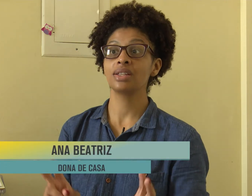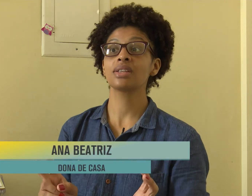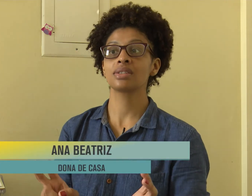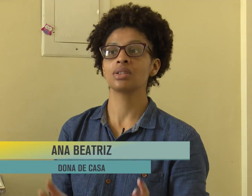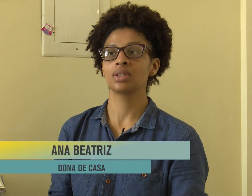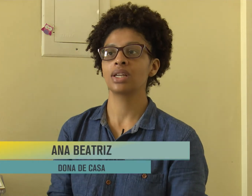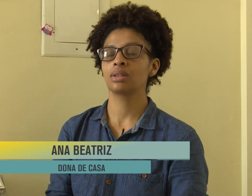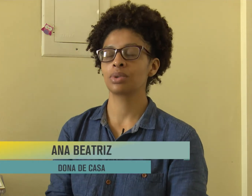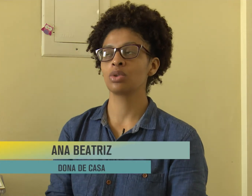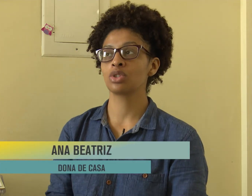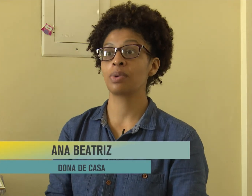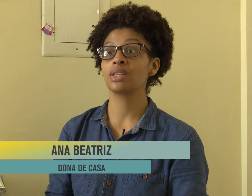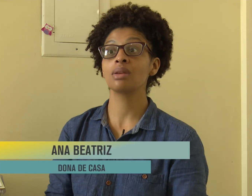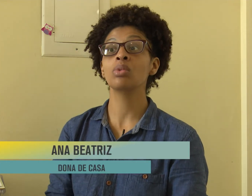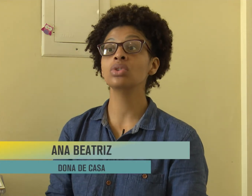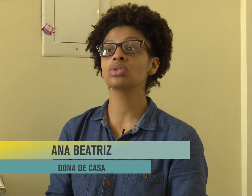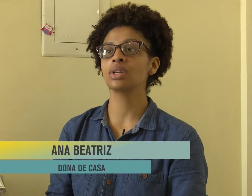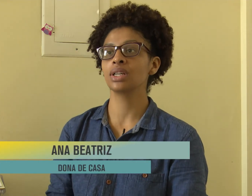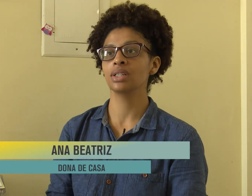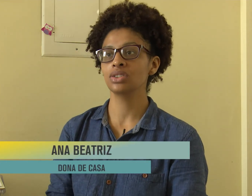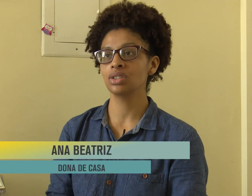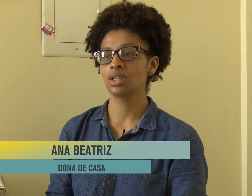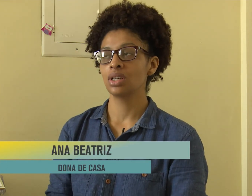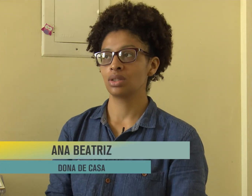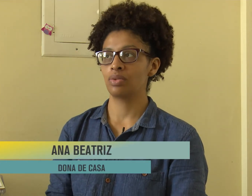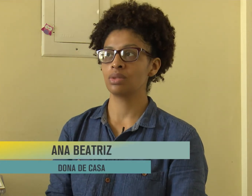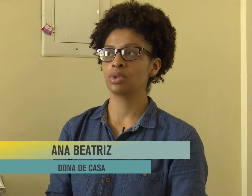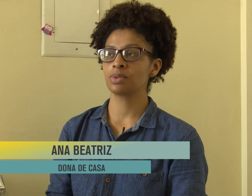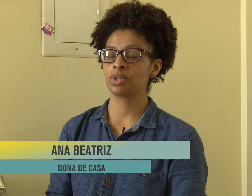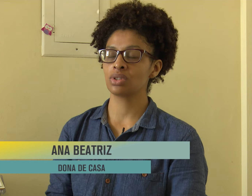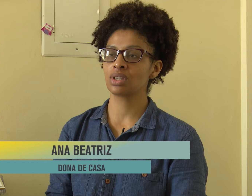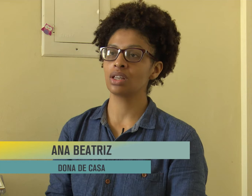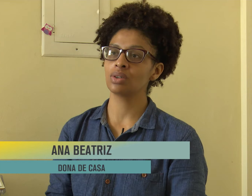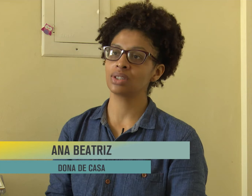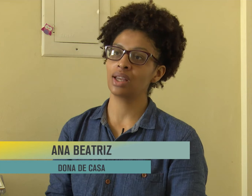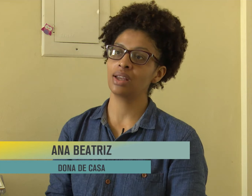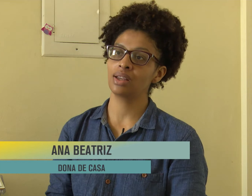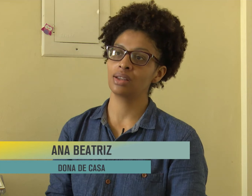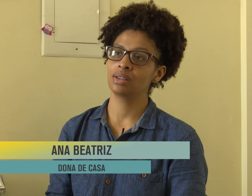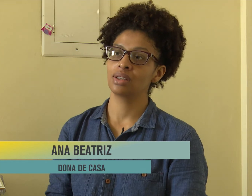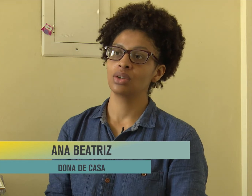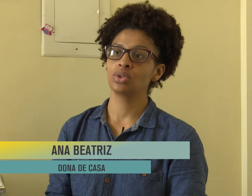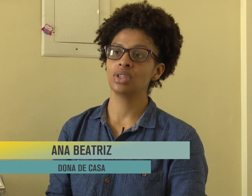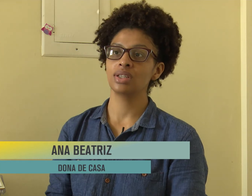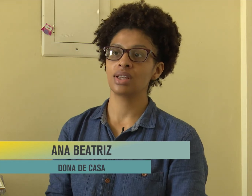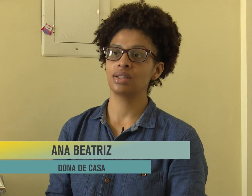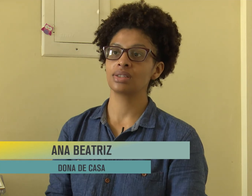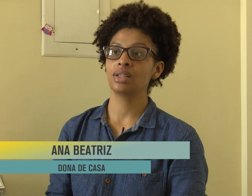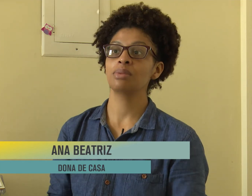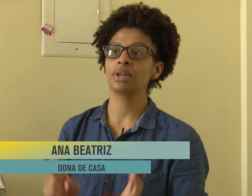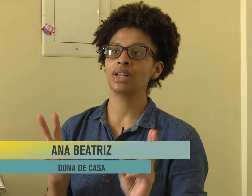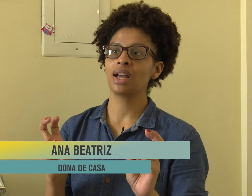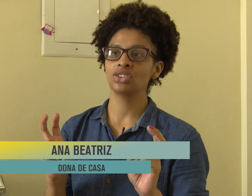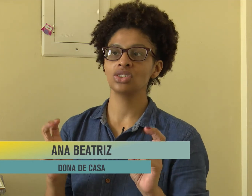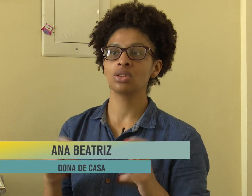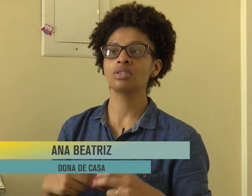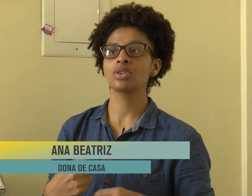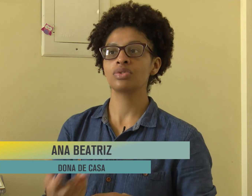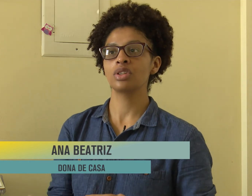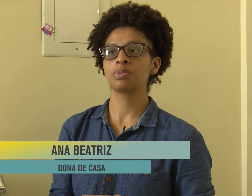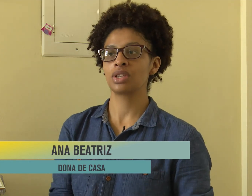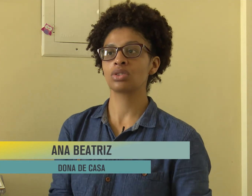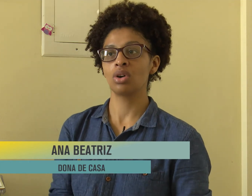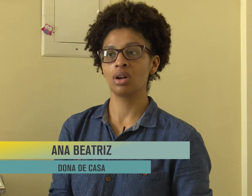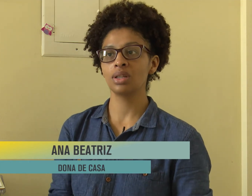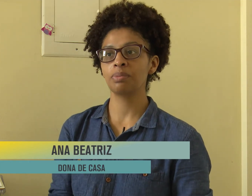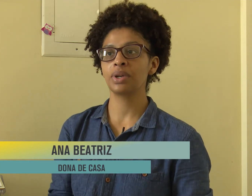uma fiscalização, né? Porque o nosso país é muito grande, talvez muitas pessoas queiram até utilizar dessa liberdade de não